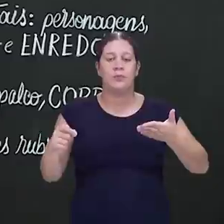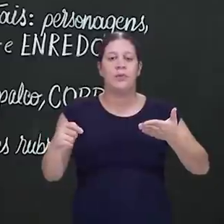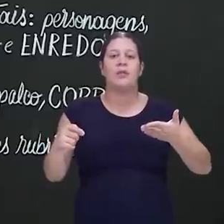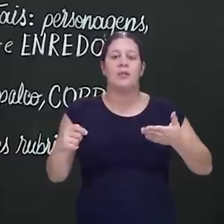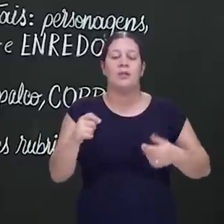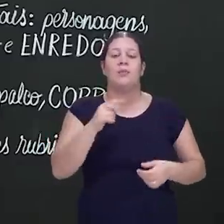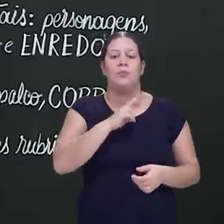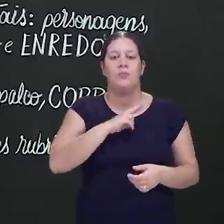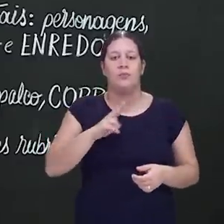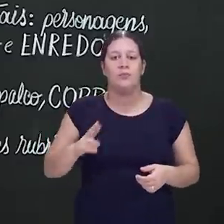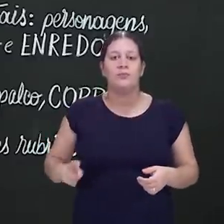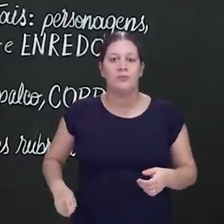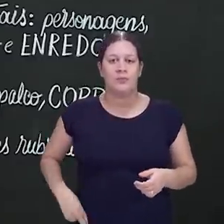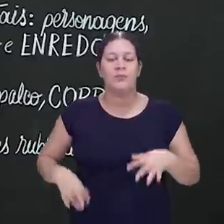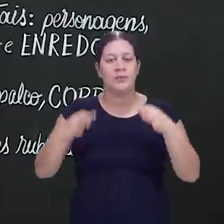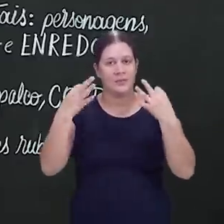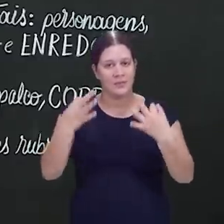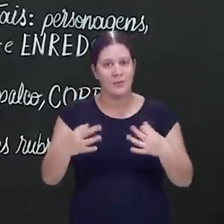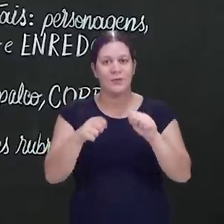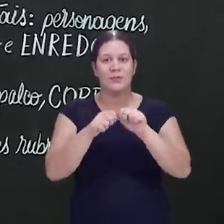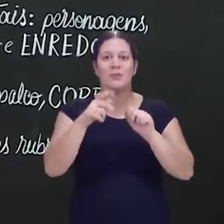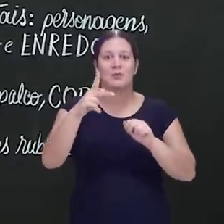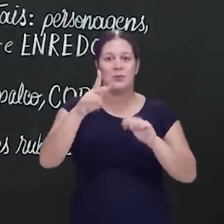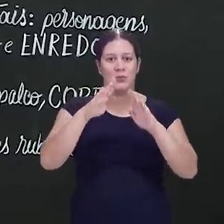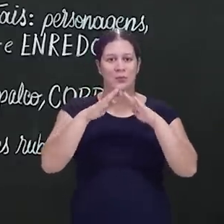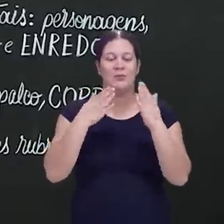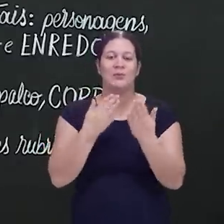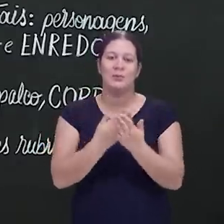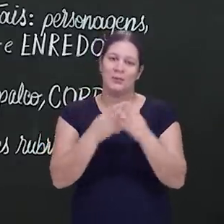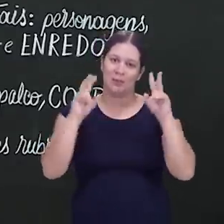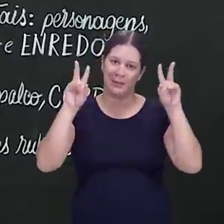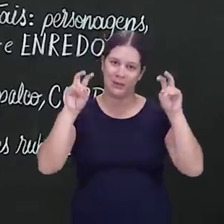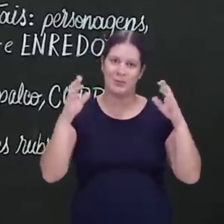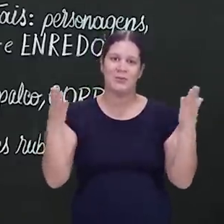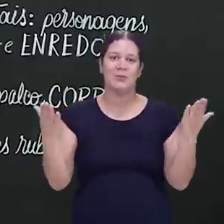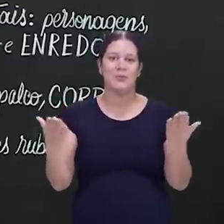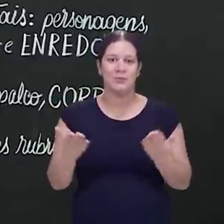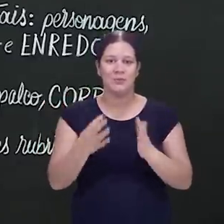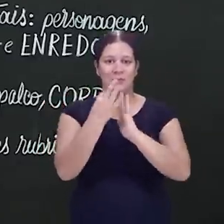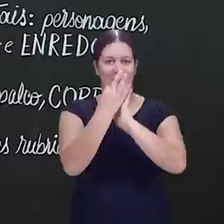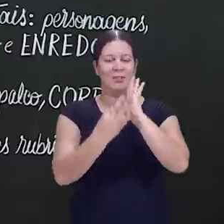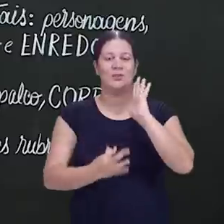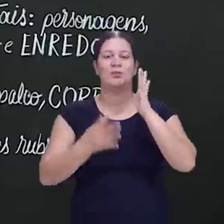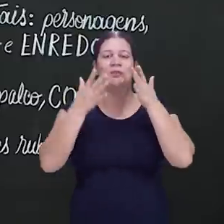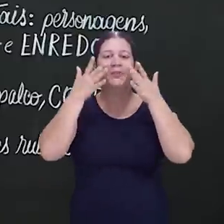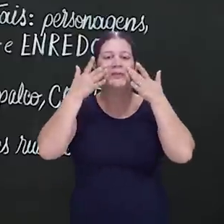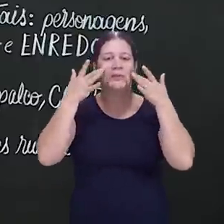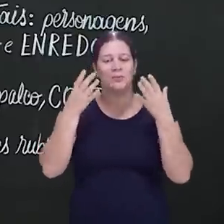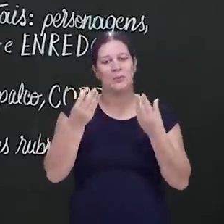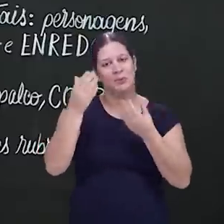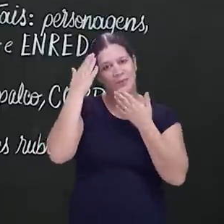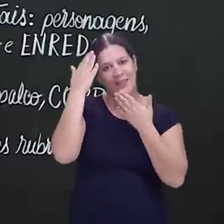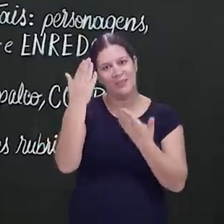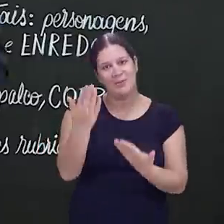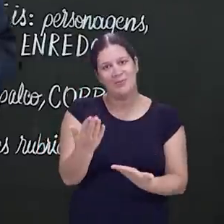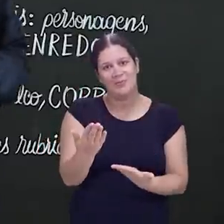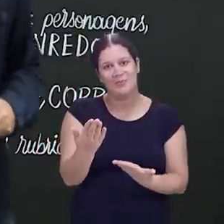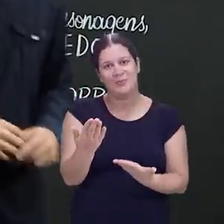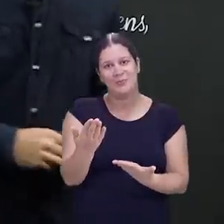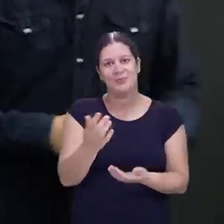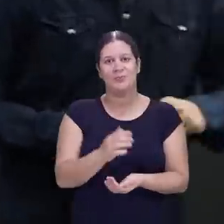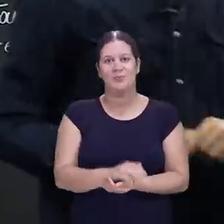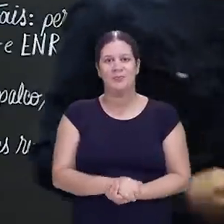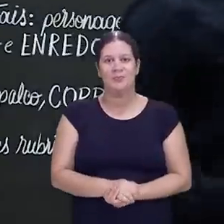cima de um palco. Quem sabe não dá certo fazer isso na sua escola, hein? Esse foi o tema da aula de hoje, o texto dramático. Muito obrigado.